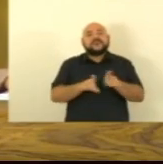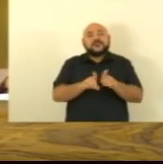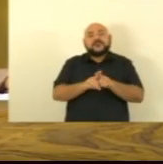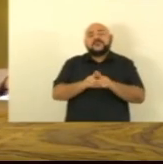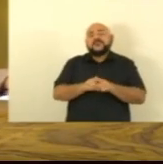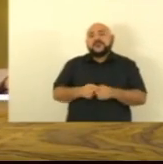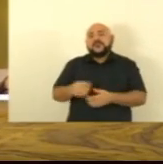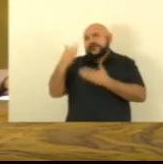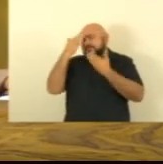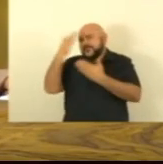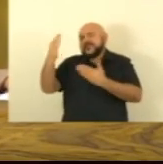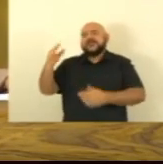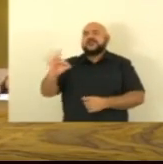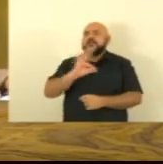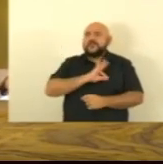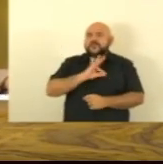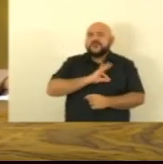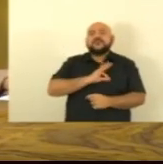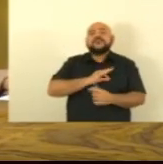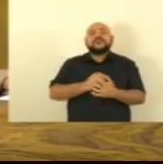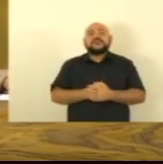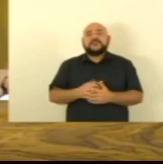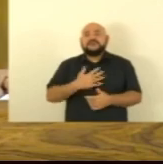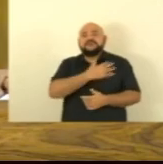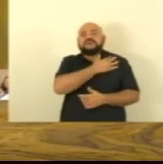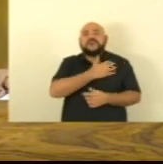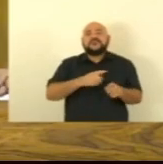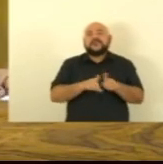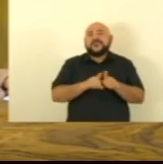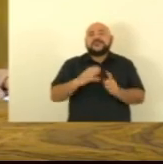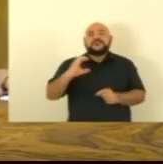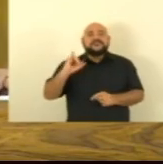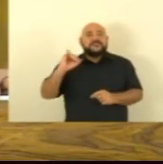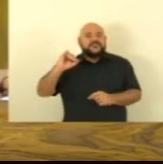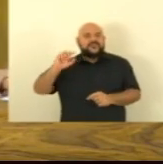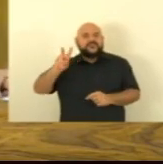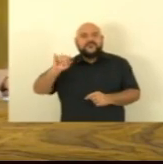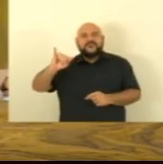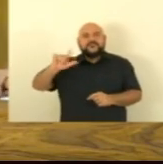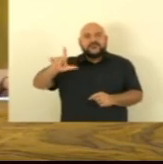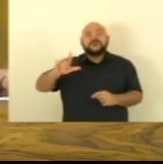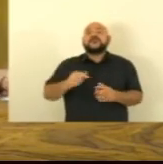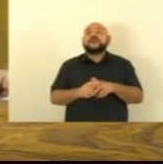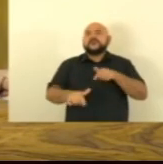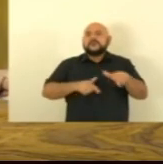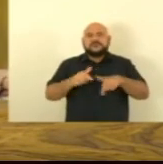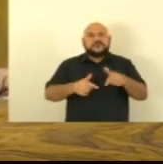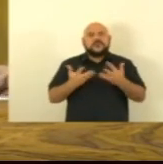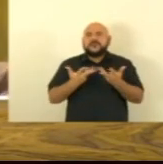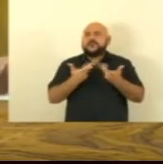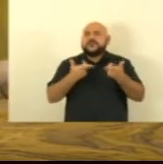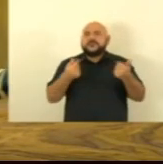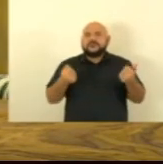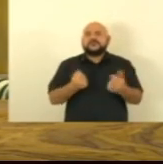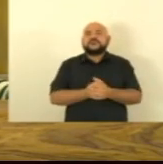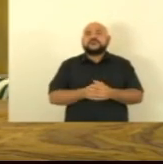às nossas polícias militar e a Polícia Civil, por esse trabalho grandioso nas pessoas do